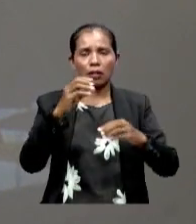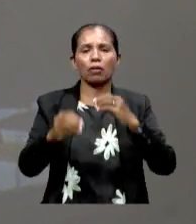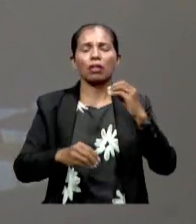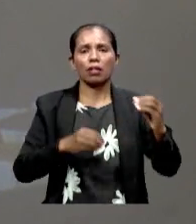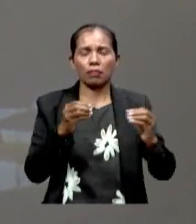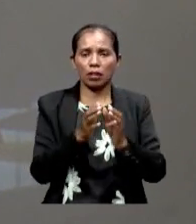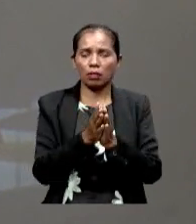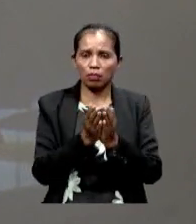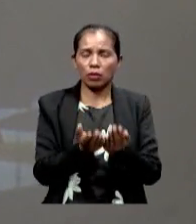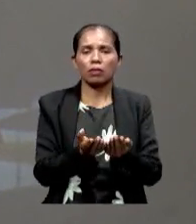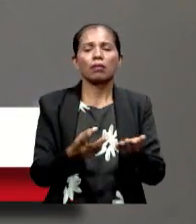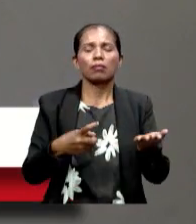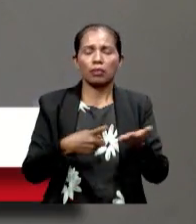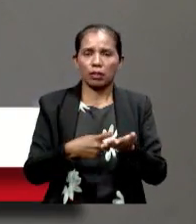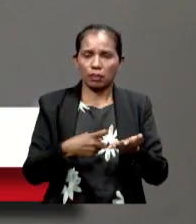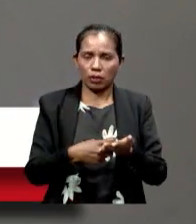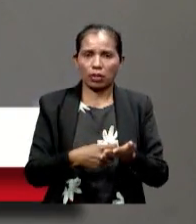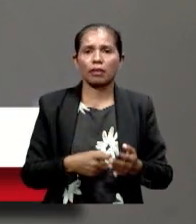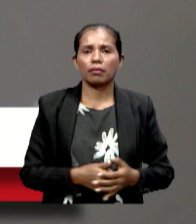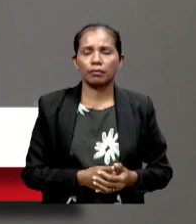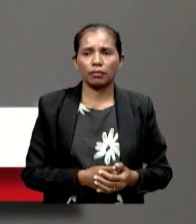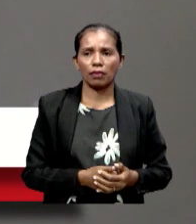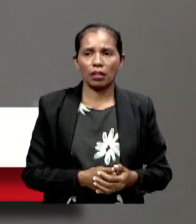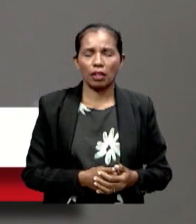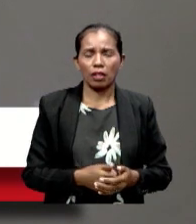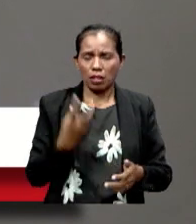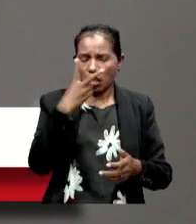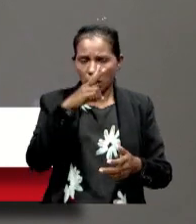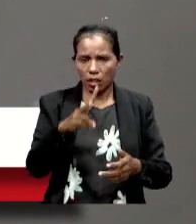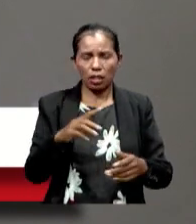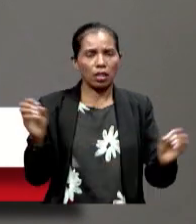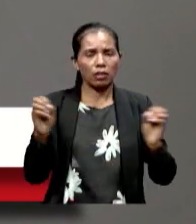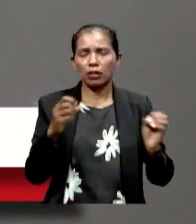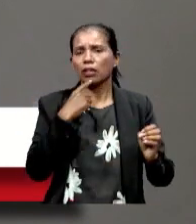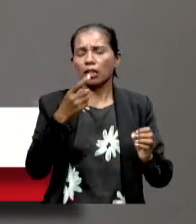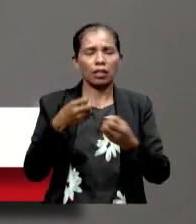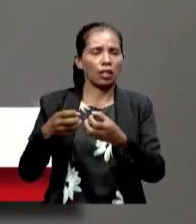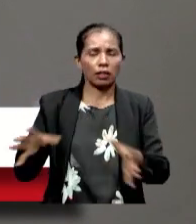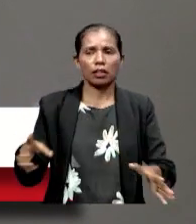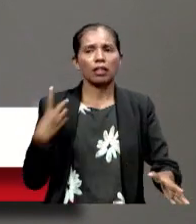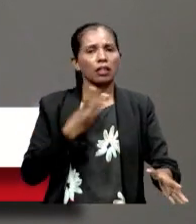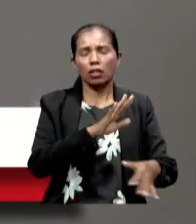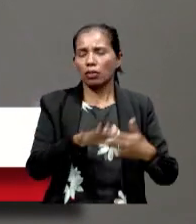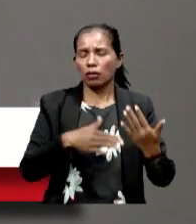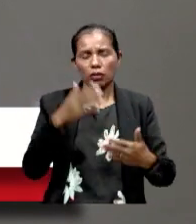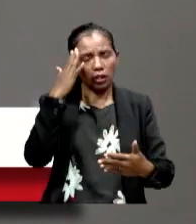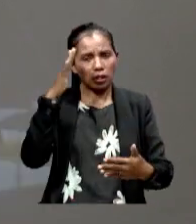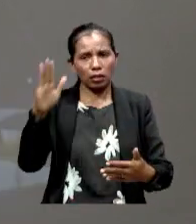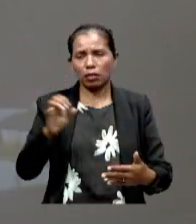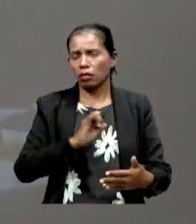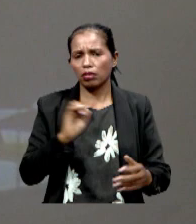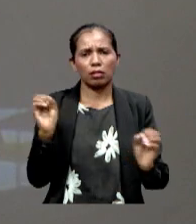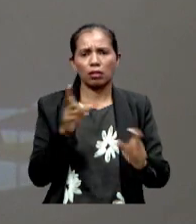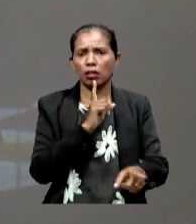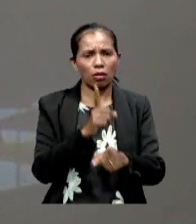be passaporte né? Nem devia haré, lá os até te lá conti, agora está até te batilo, que ainda não nem lá los.